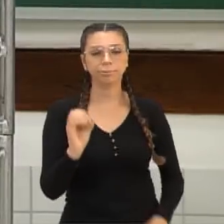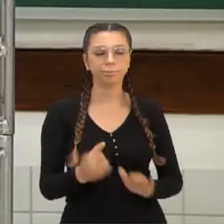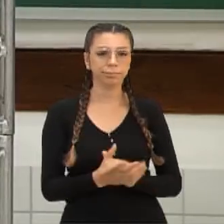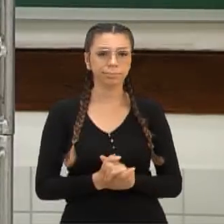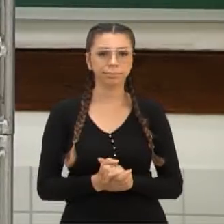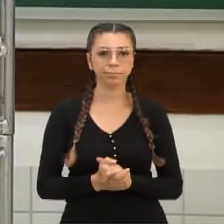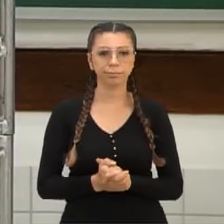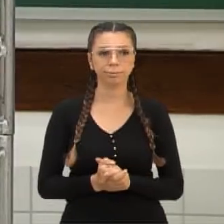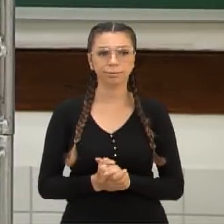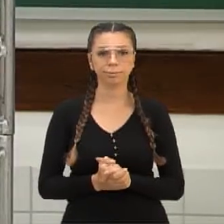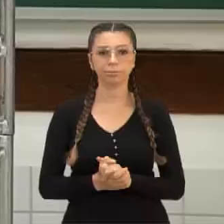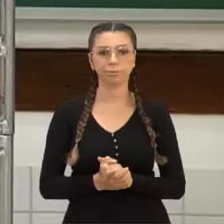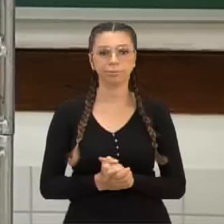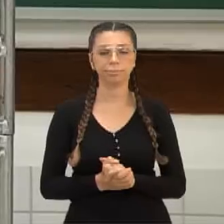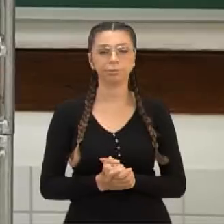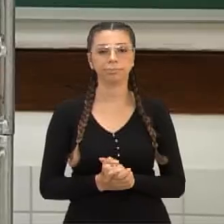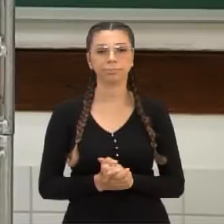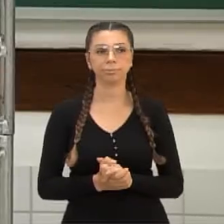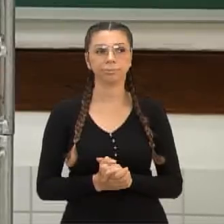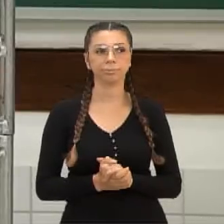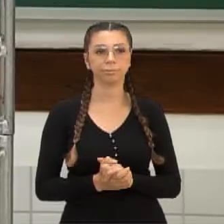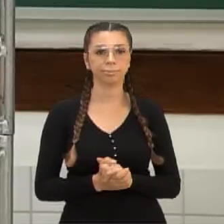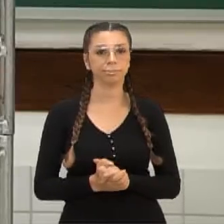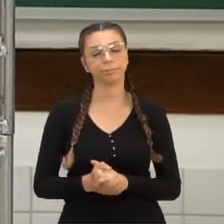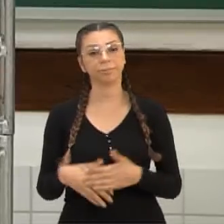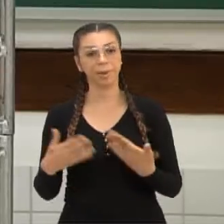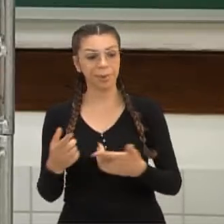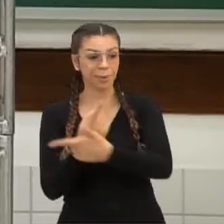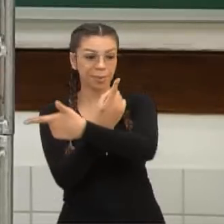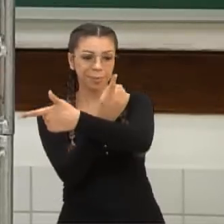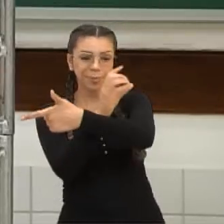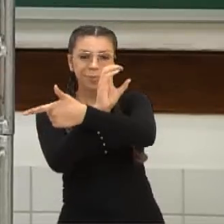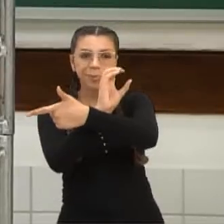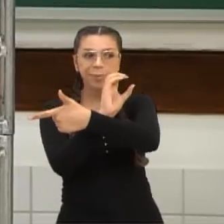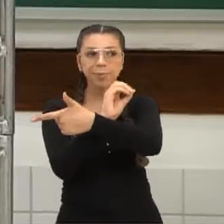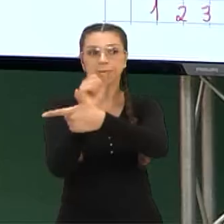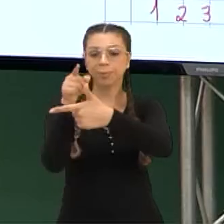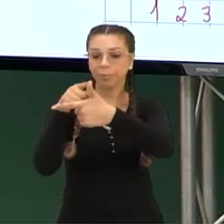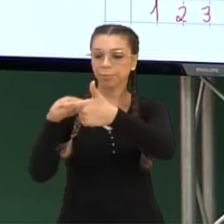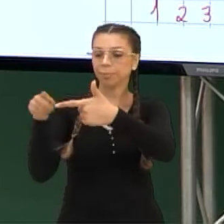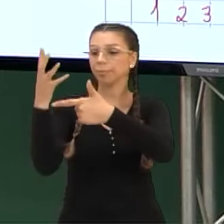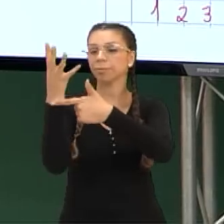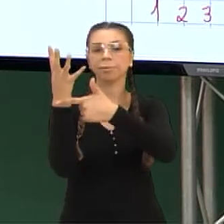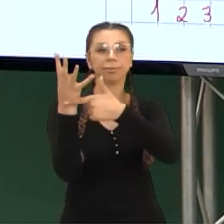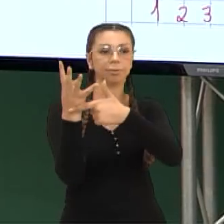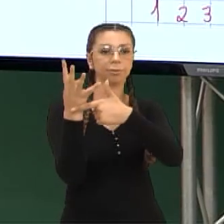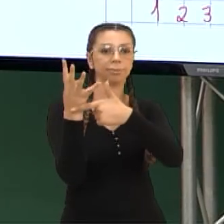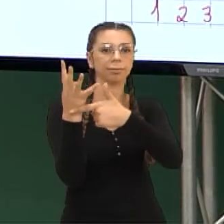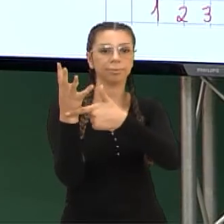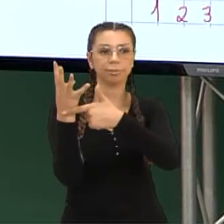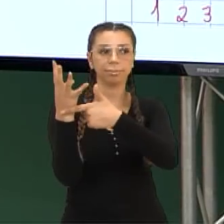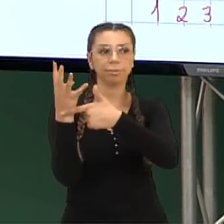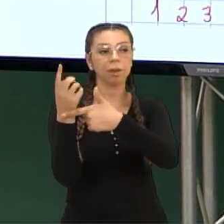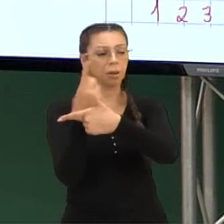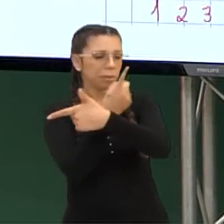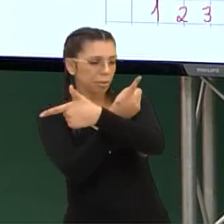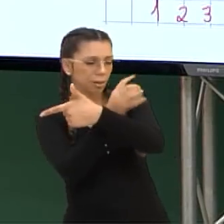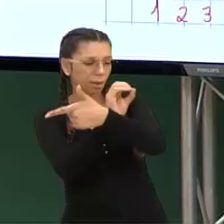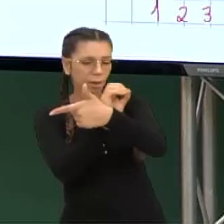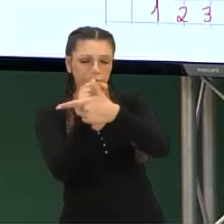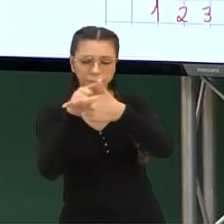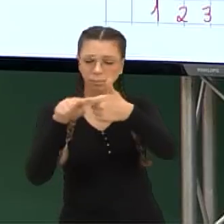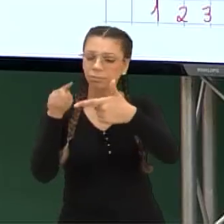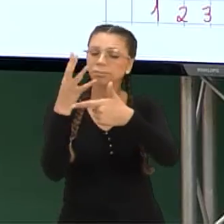que a professora cabe um espacinho aqui? 10, vou dividir por 4, certo? 10 dividido por